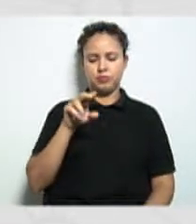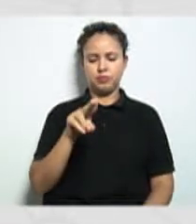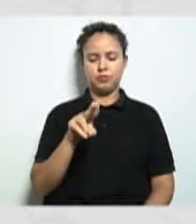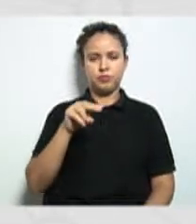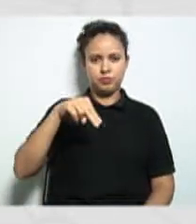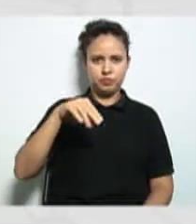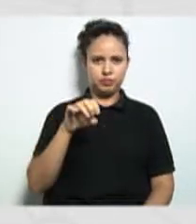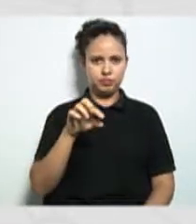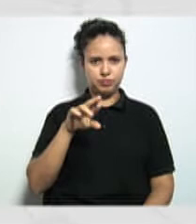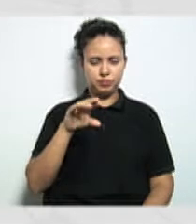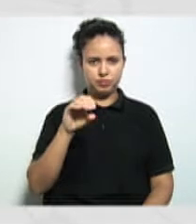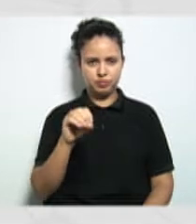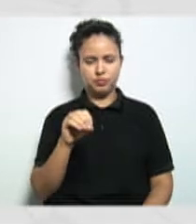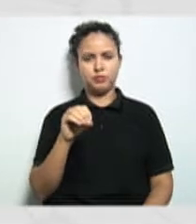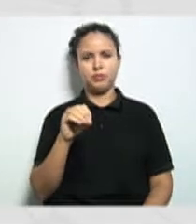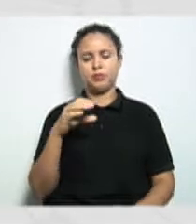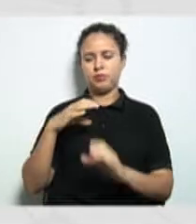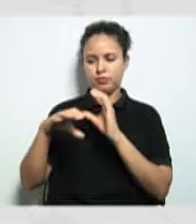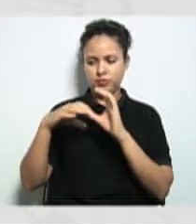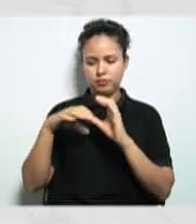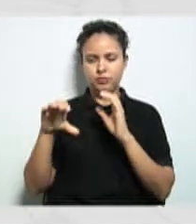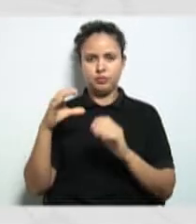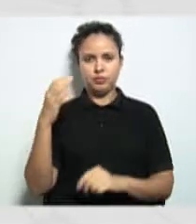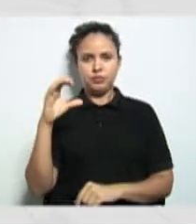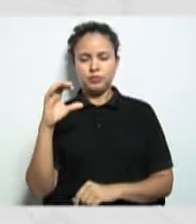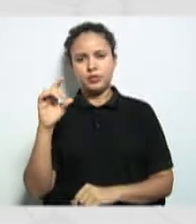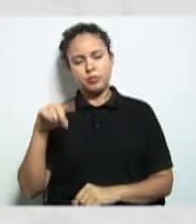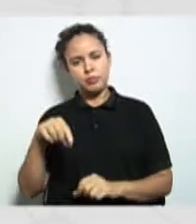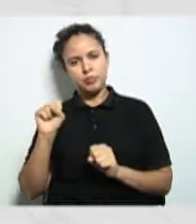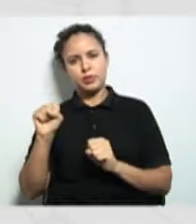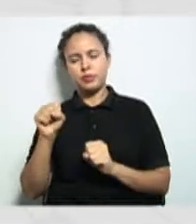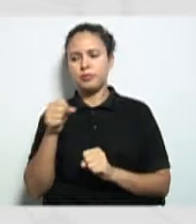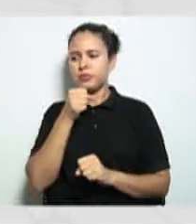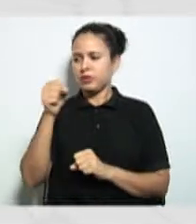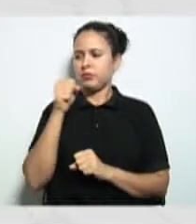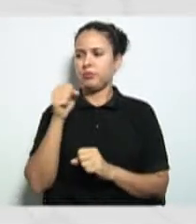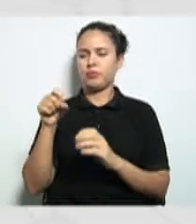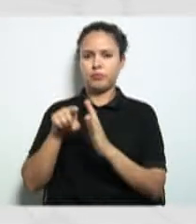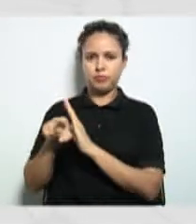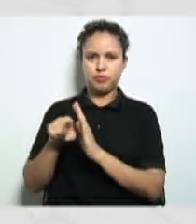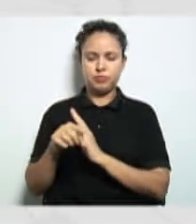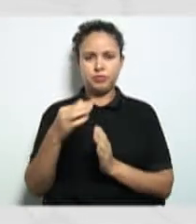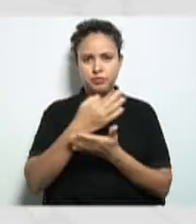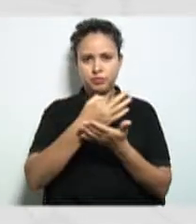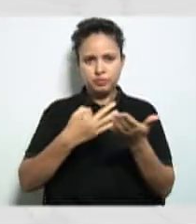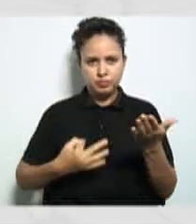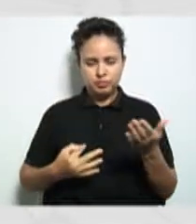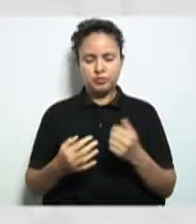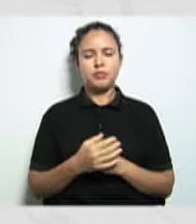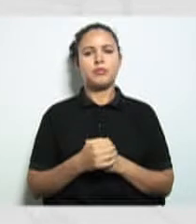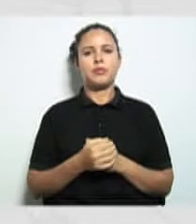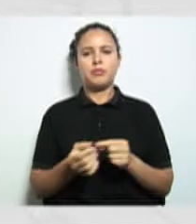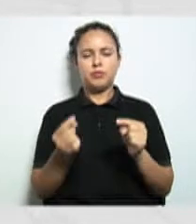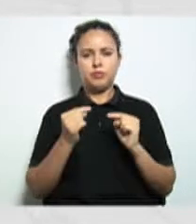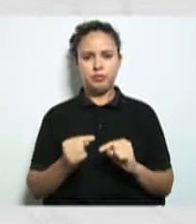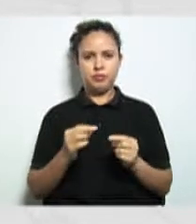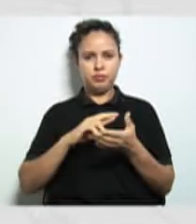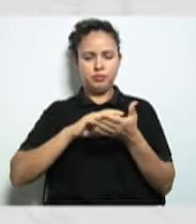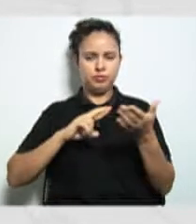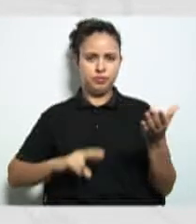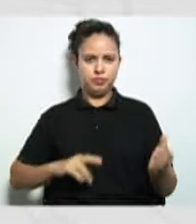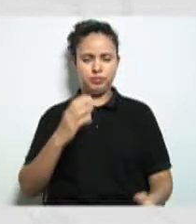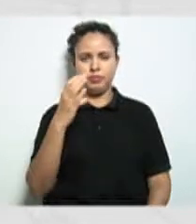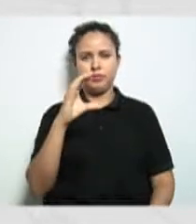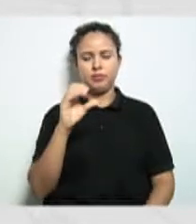científica podem ser entrevista, questionário e formulário. A redação científica deve